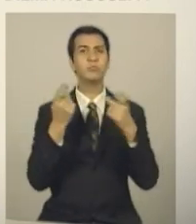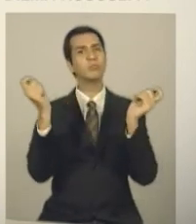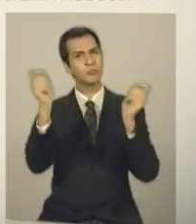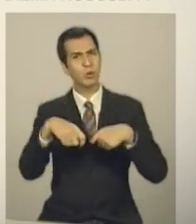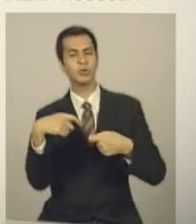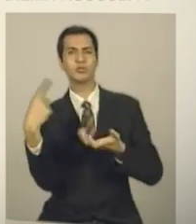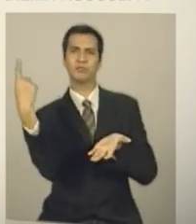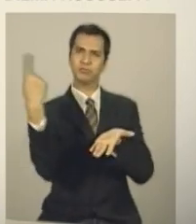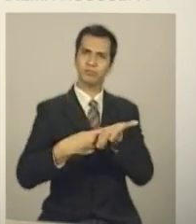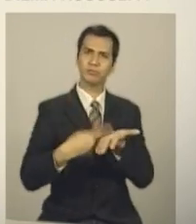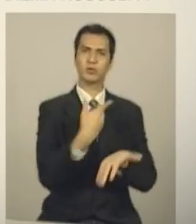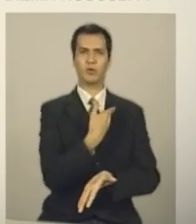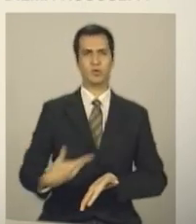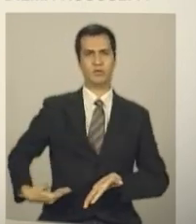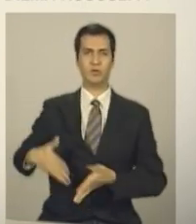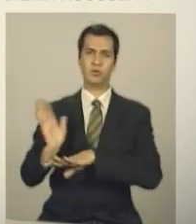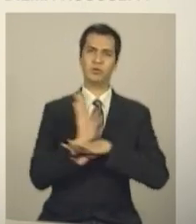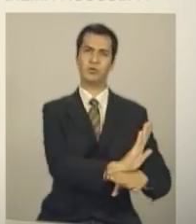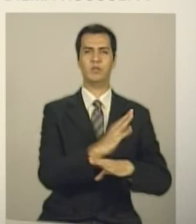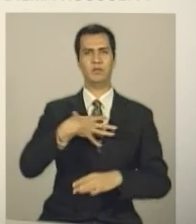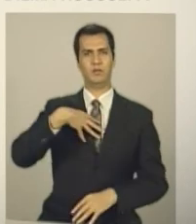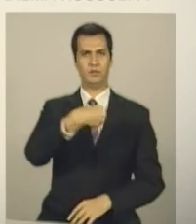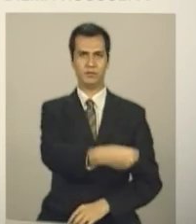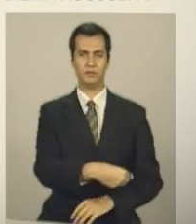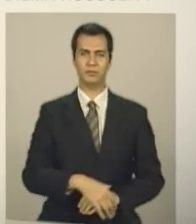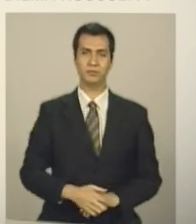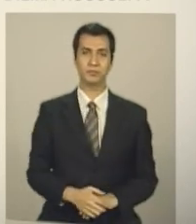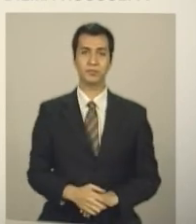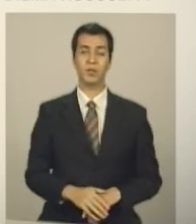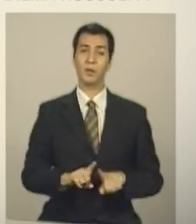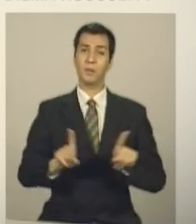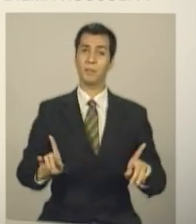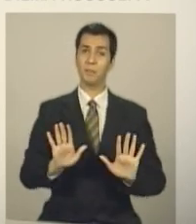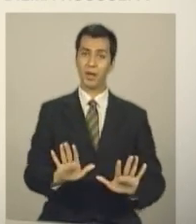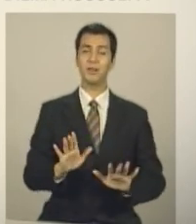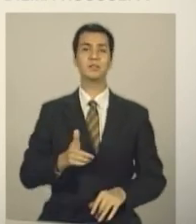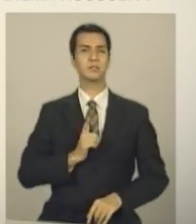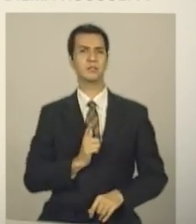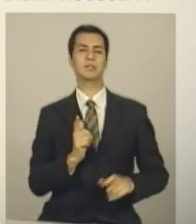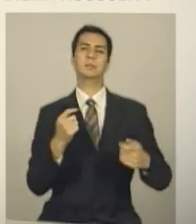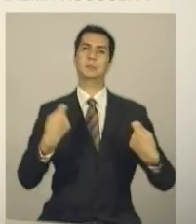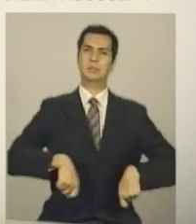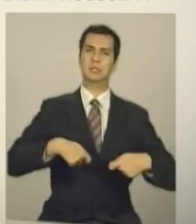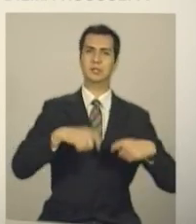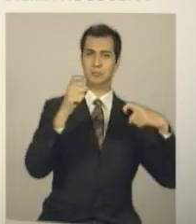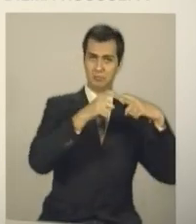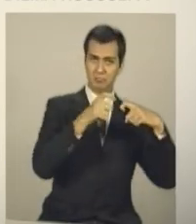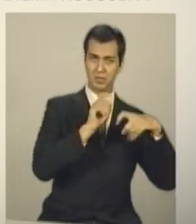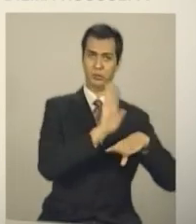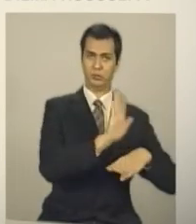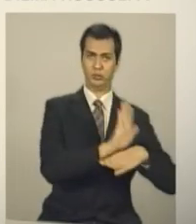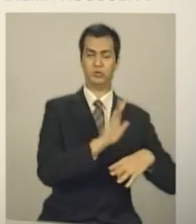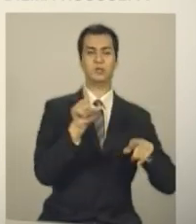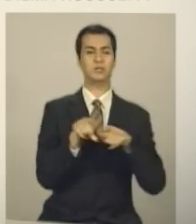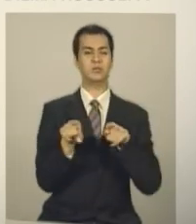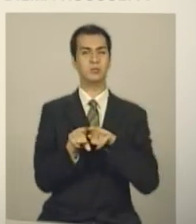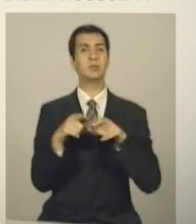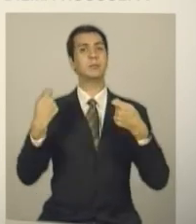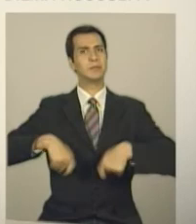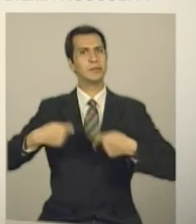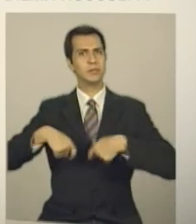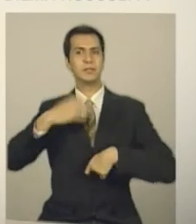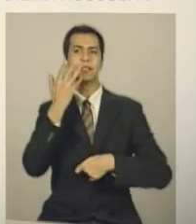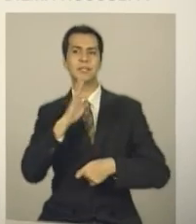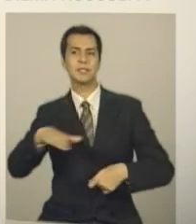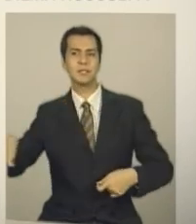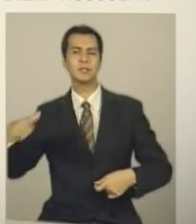adequado para seus filhos agora além de oferecer Serviços Médicos precisamos evitar que as crianças e os jovens